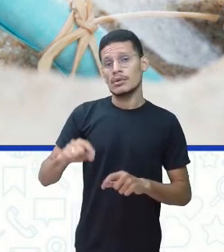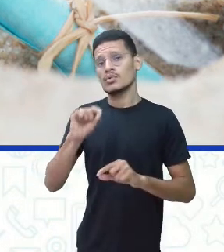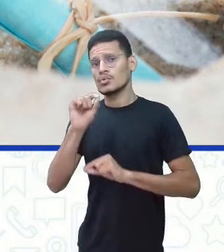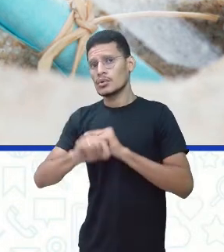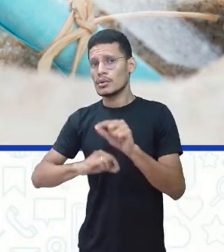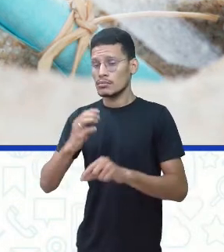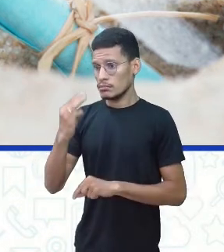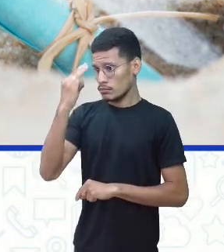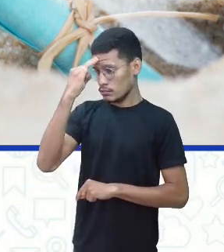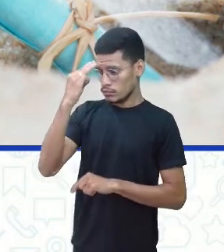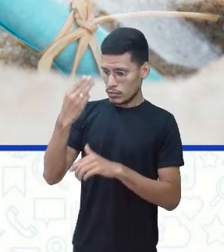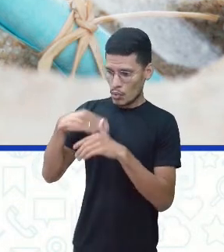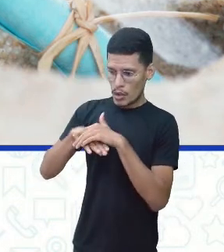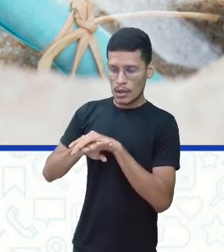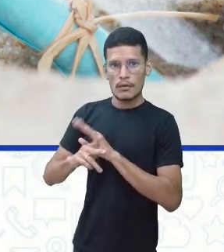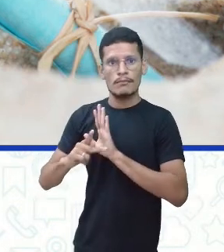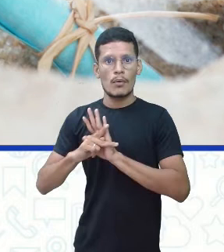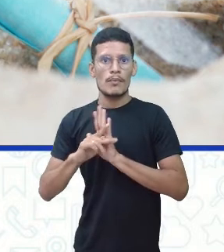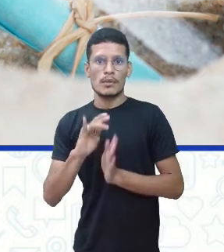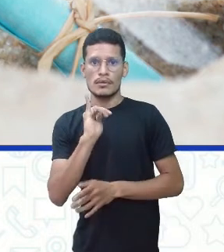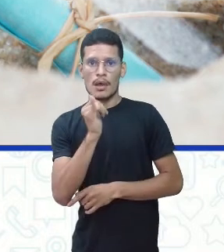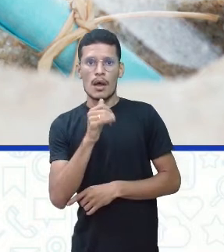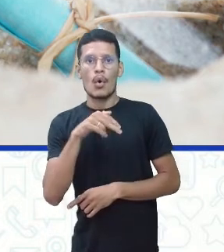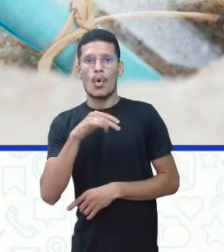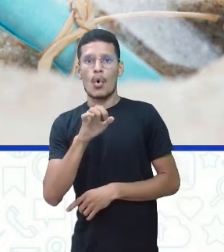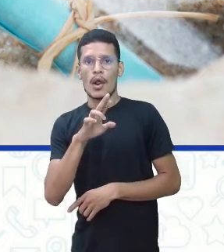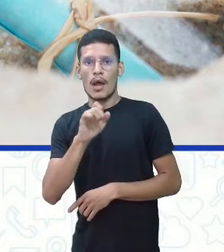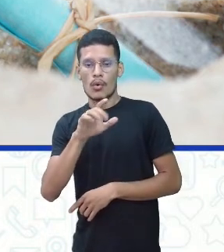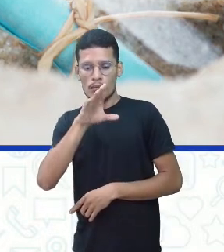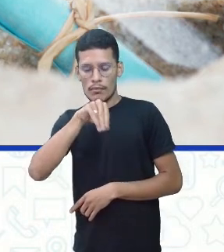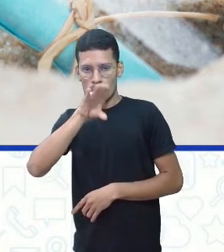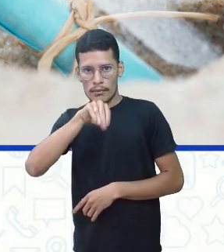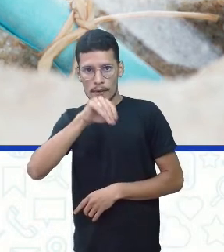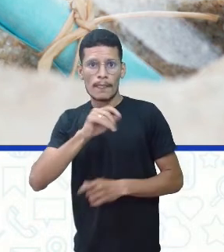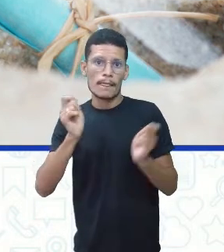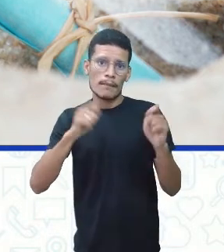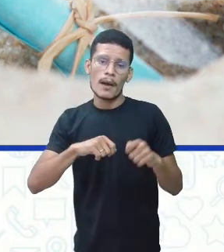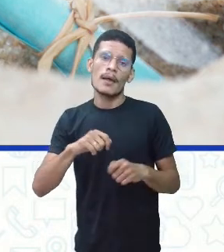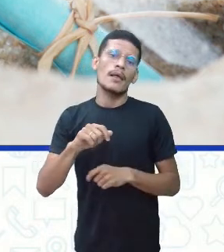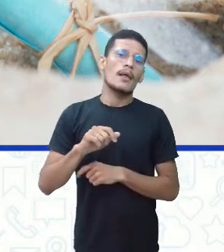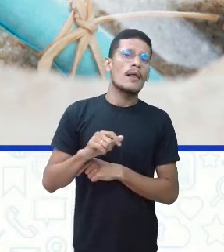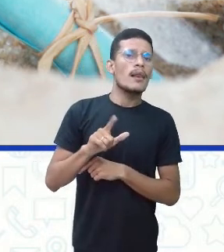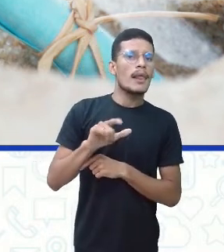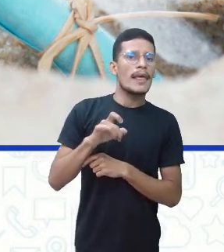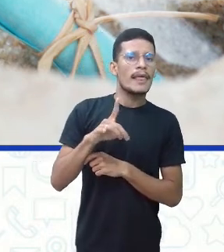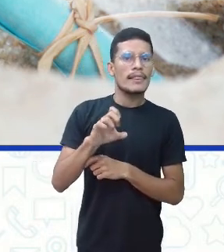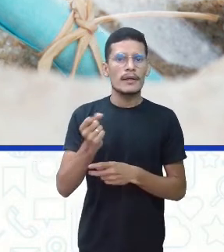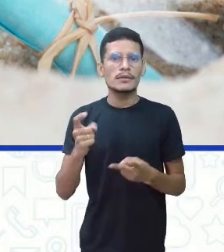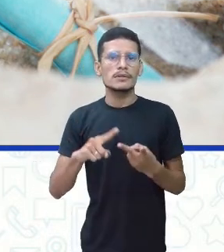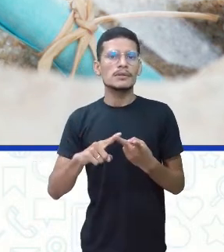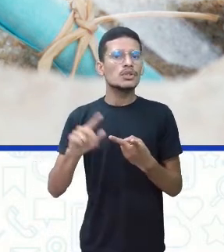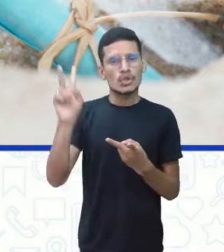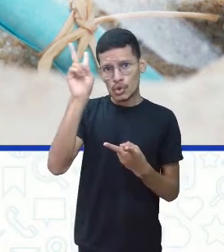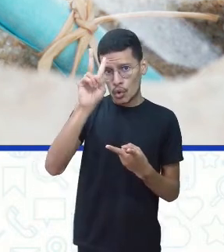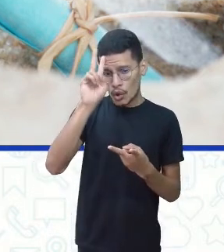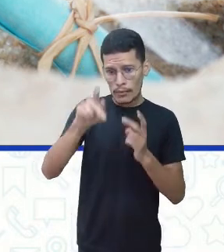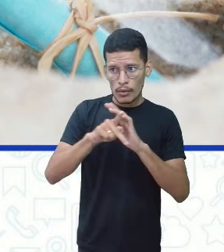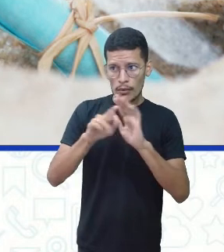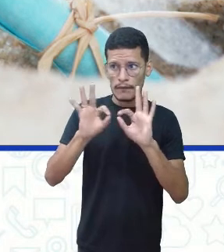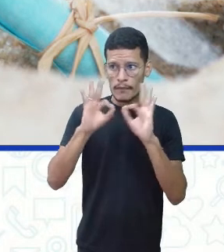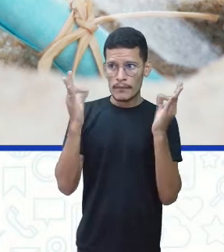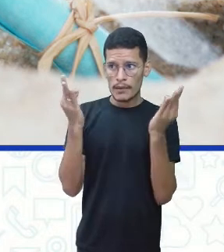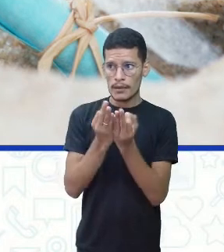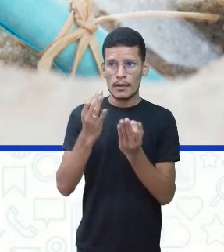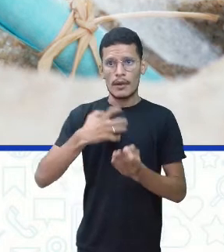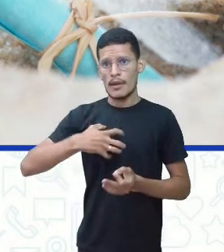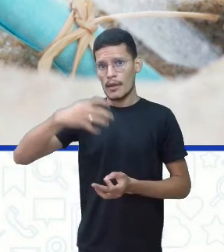memórias, em suas narrativas orais, a gênese do povo, as lendas, a genealogia de uma família